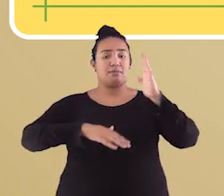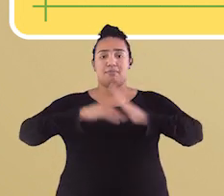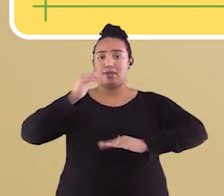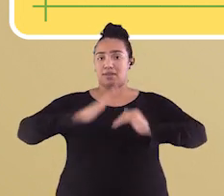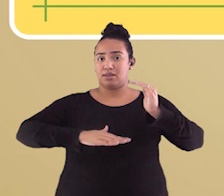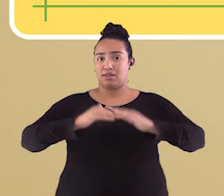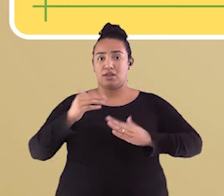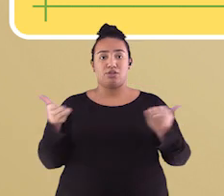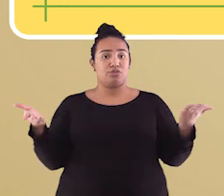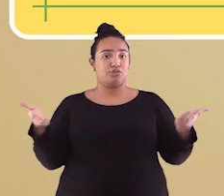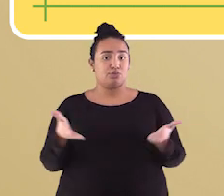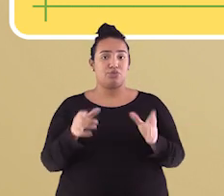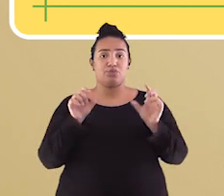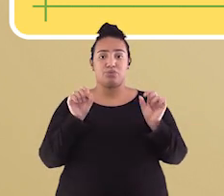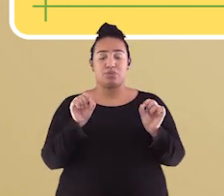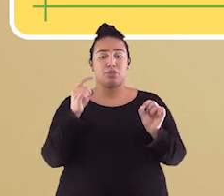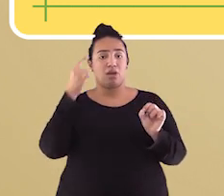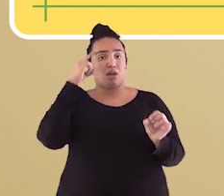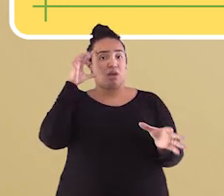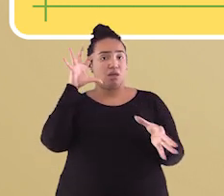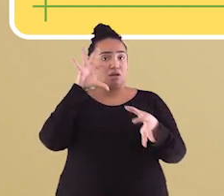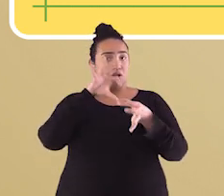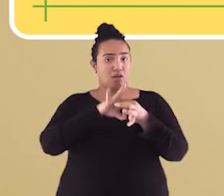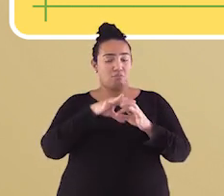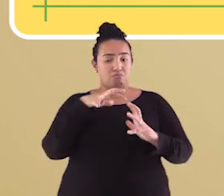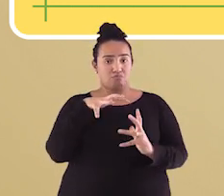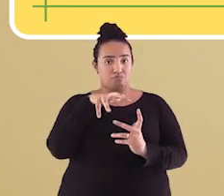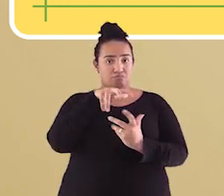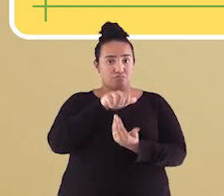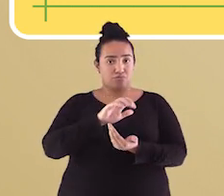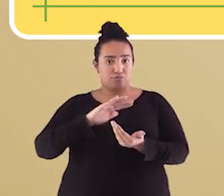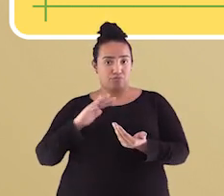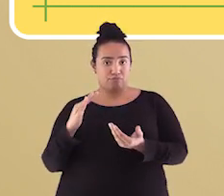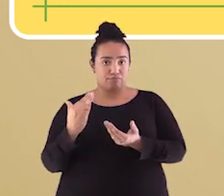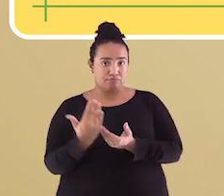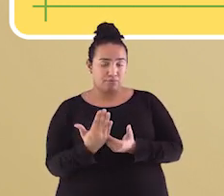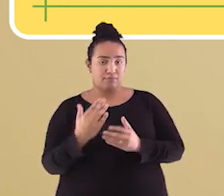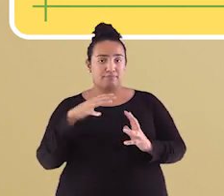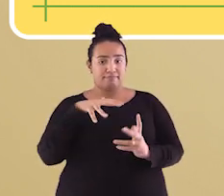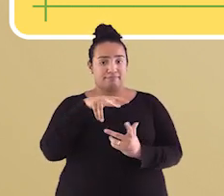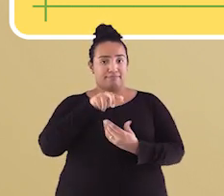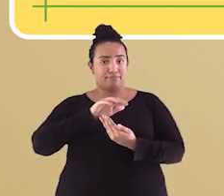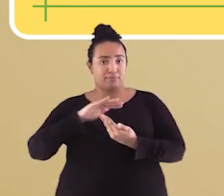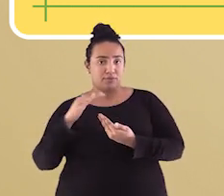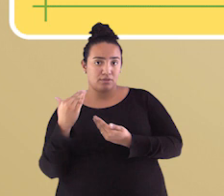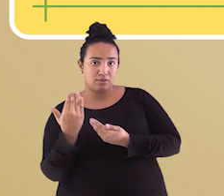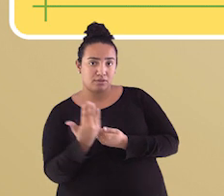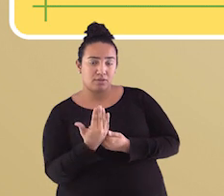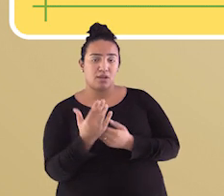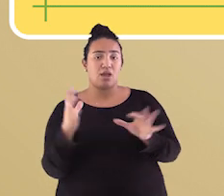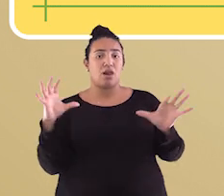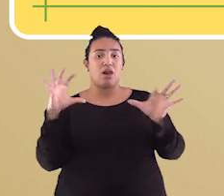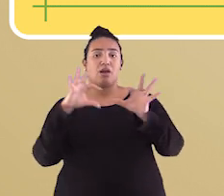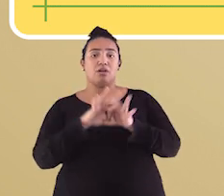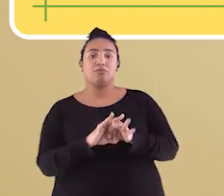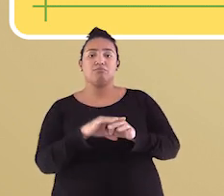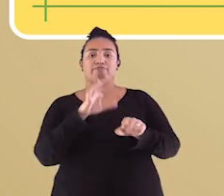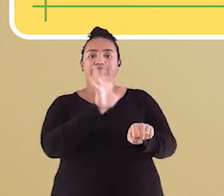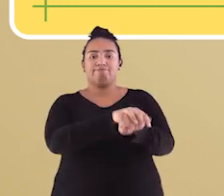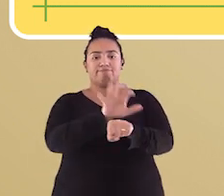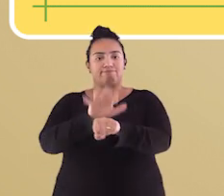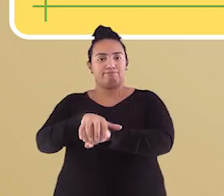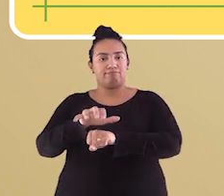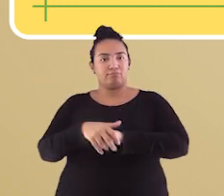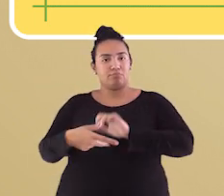é associar o critério de divisão do mundo em Ocidente e Oriente com o sistema colonial implantado pelas